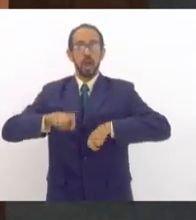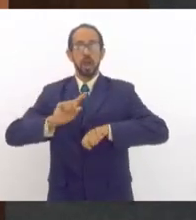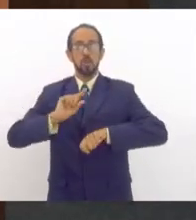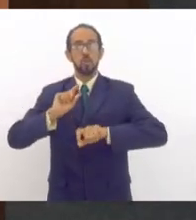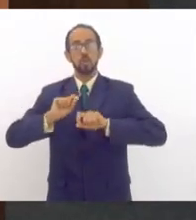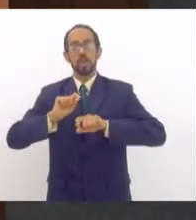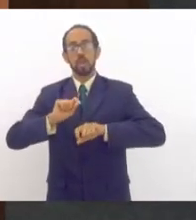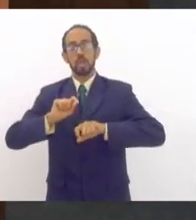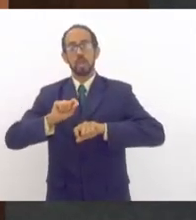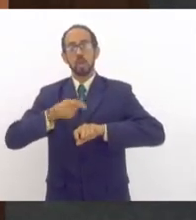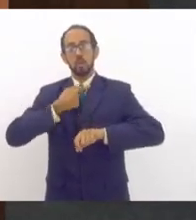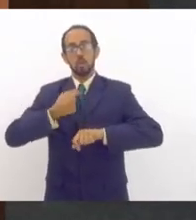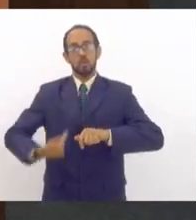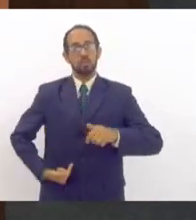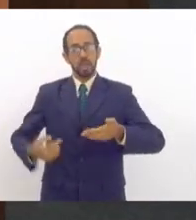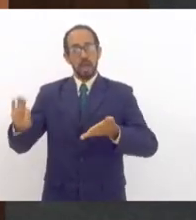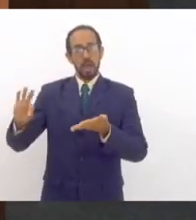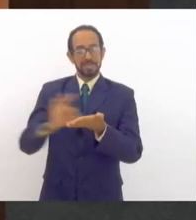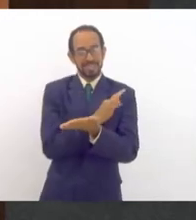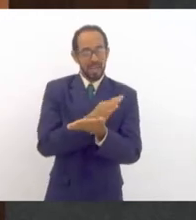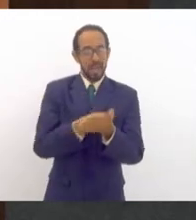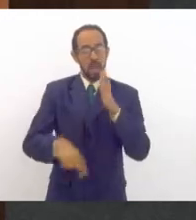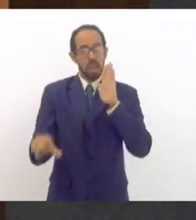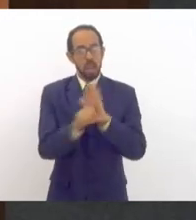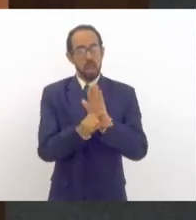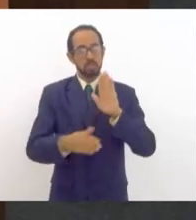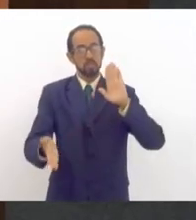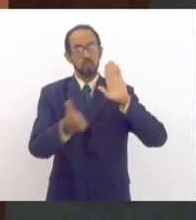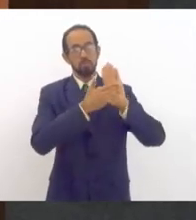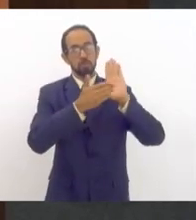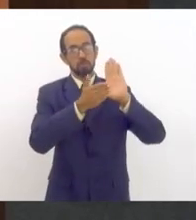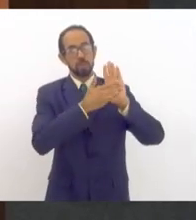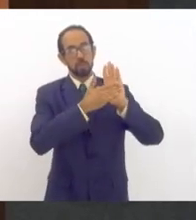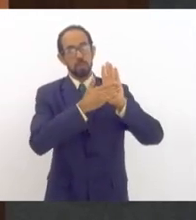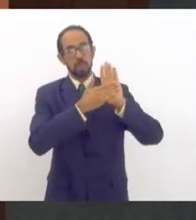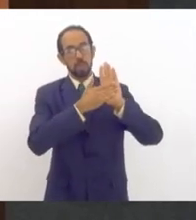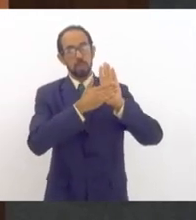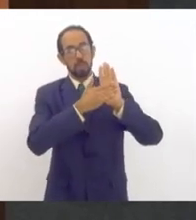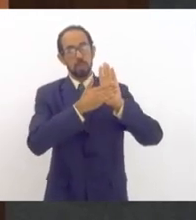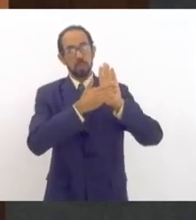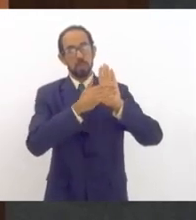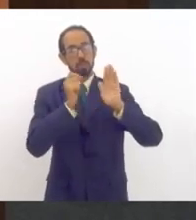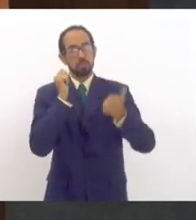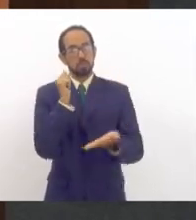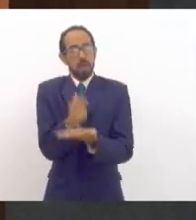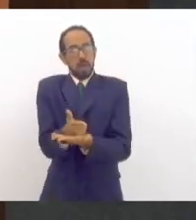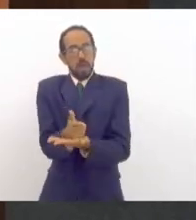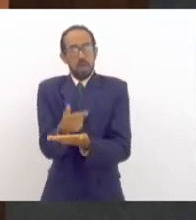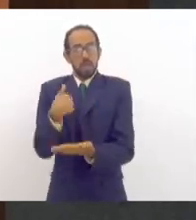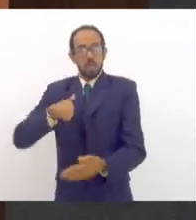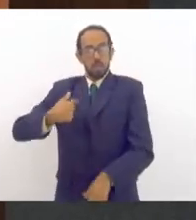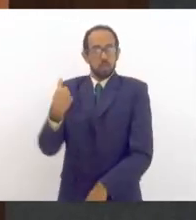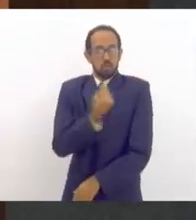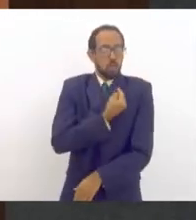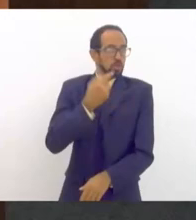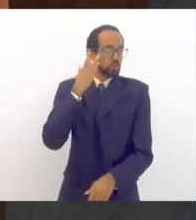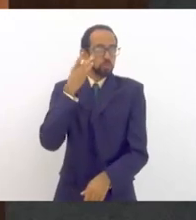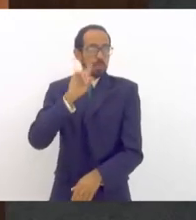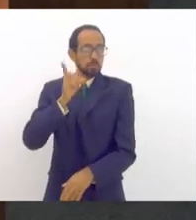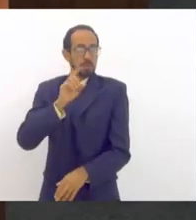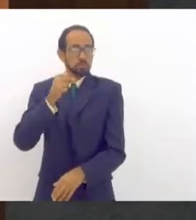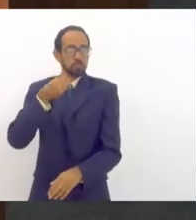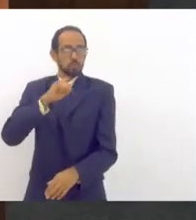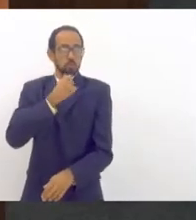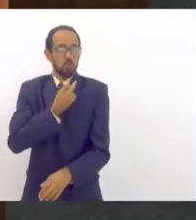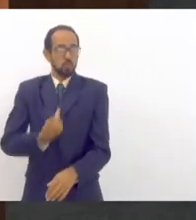o governador assinar sancionar a lei se comprometer todos os poderes pagarem e a gente não saber se quer se o governo vai pagar ou